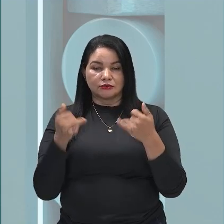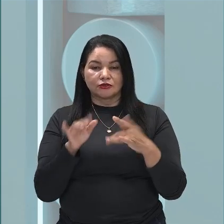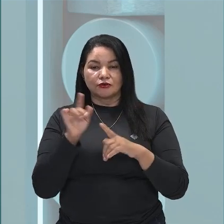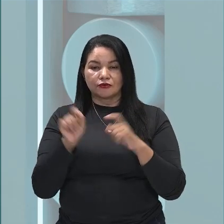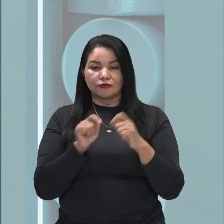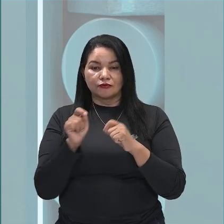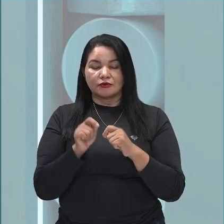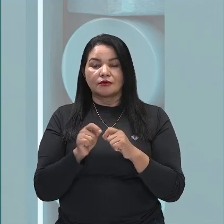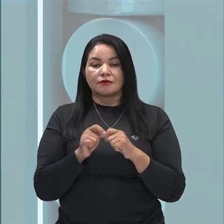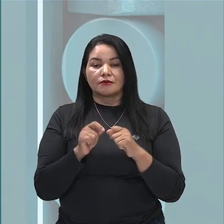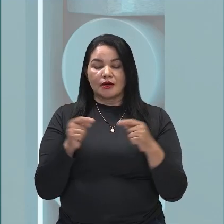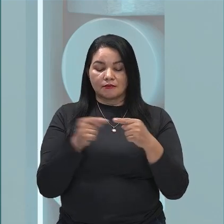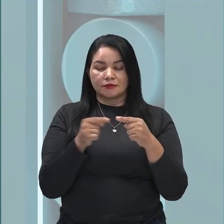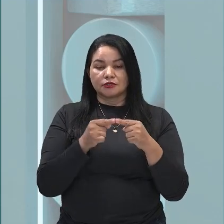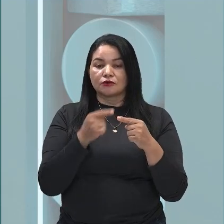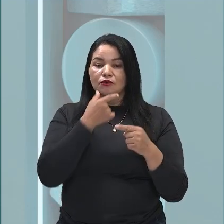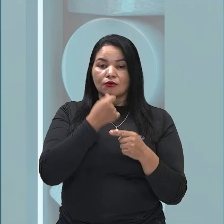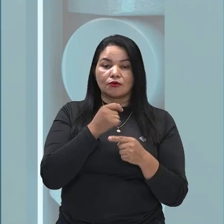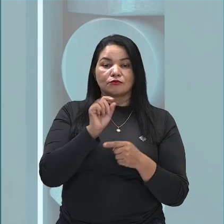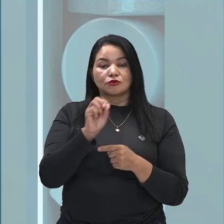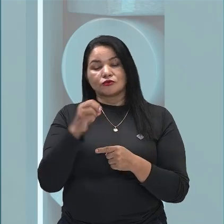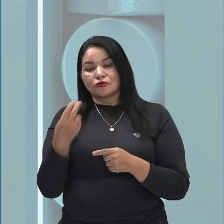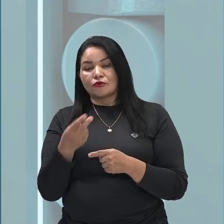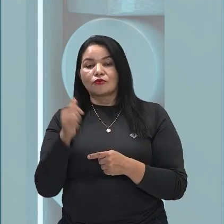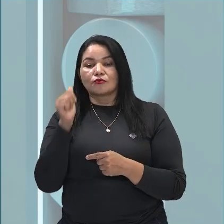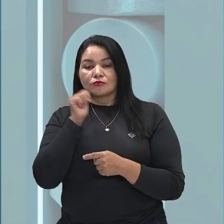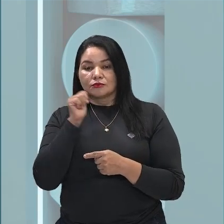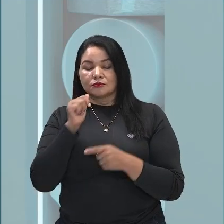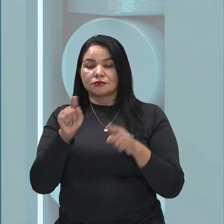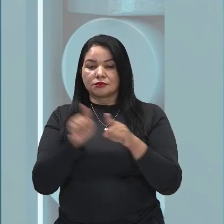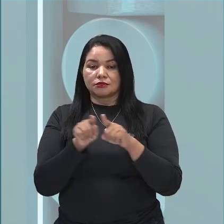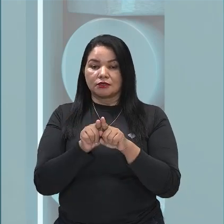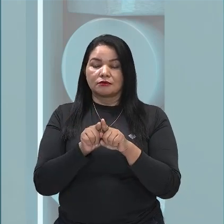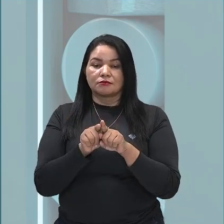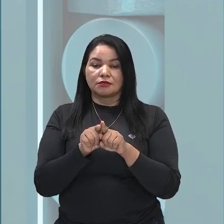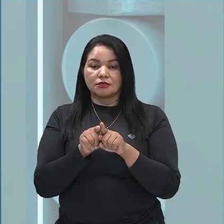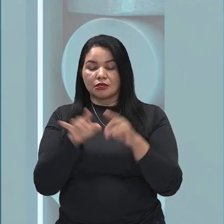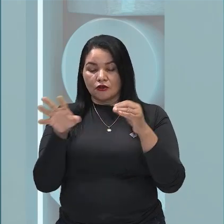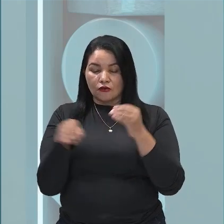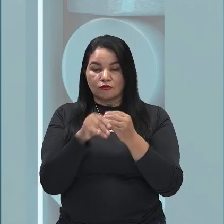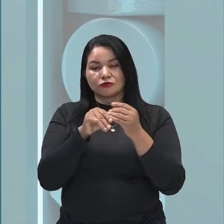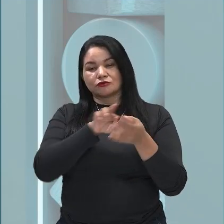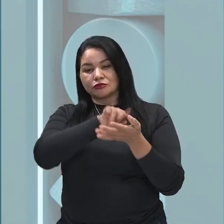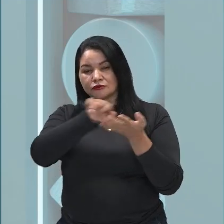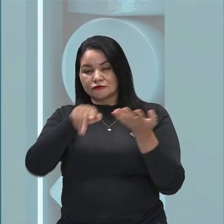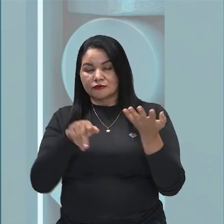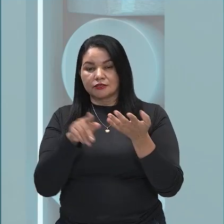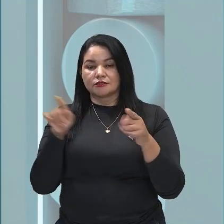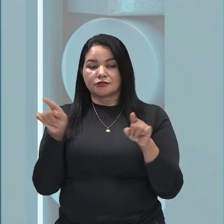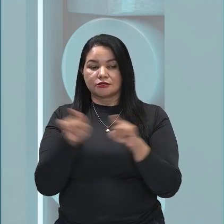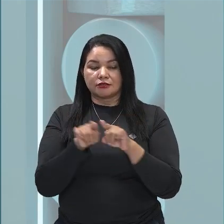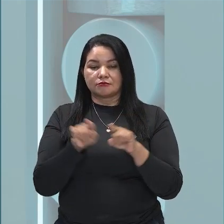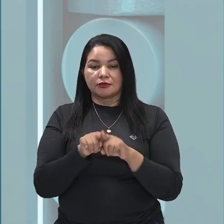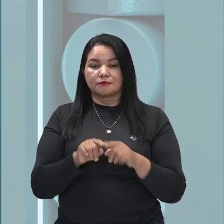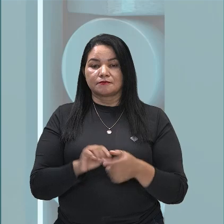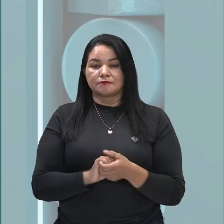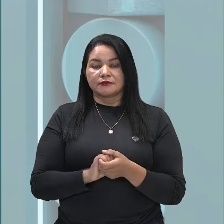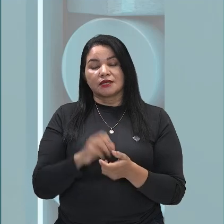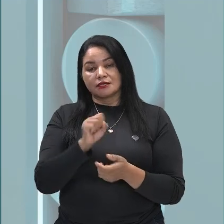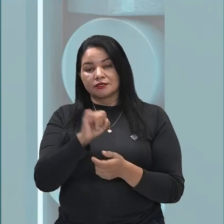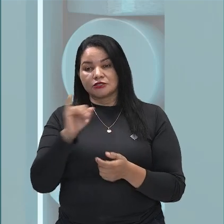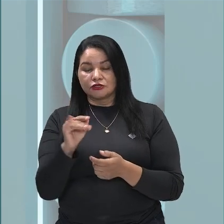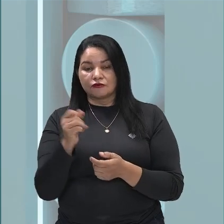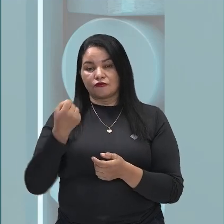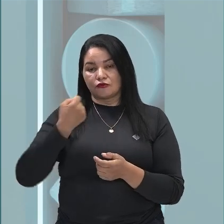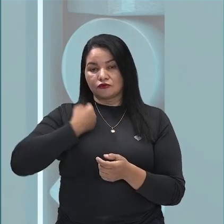de feminino ou masculino e um universo de composição. Se estamos falando de número dos